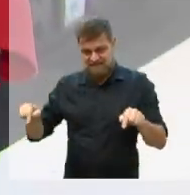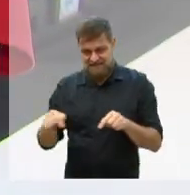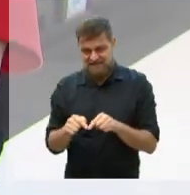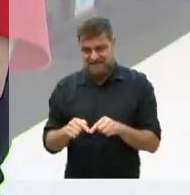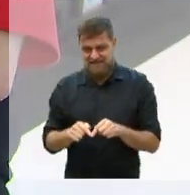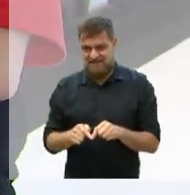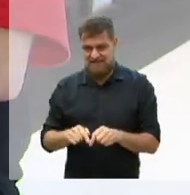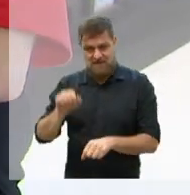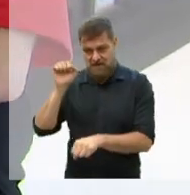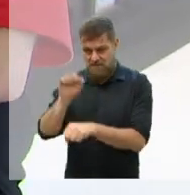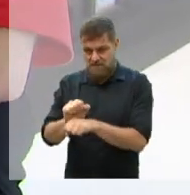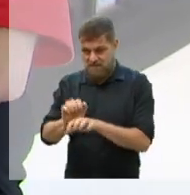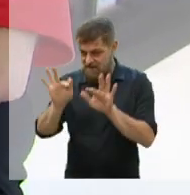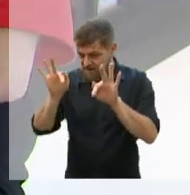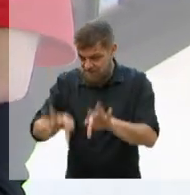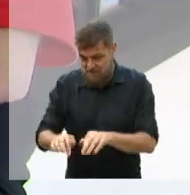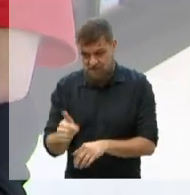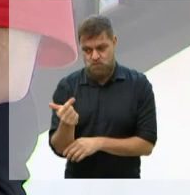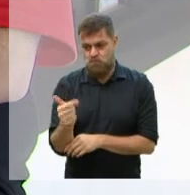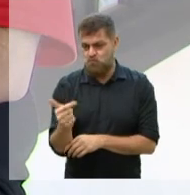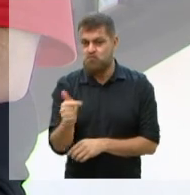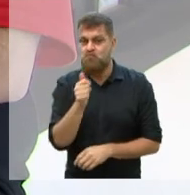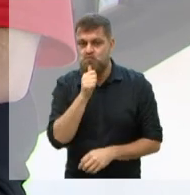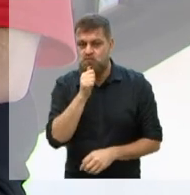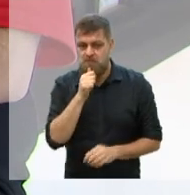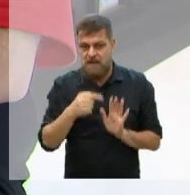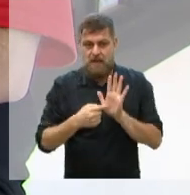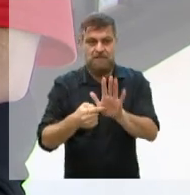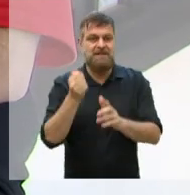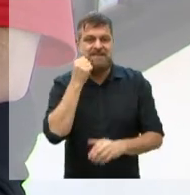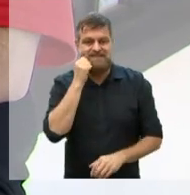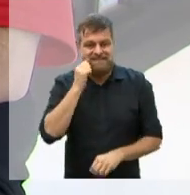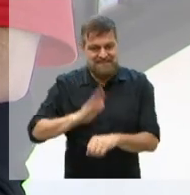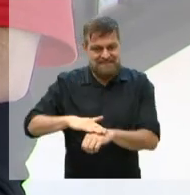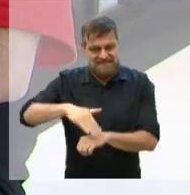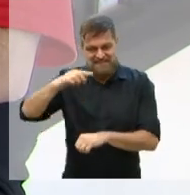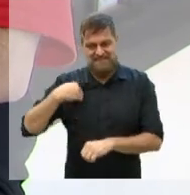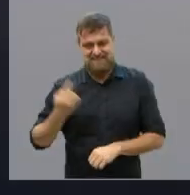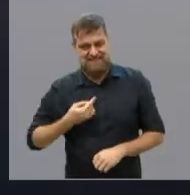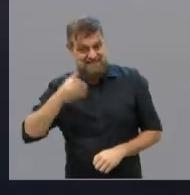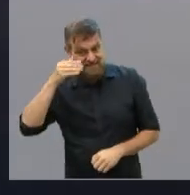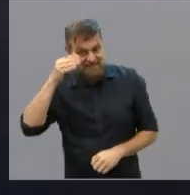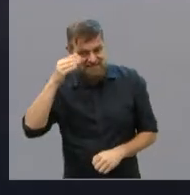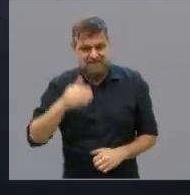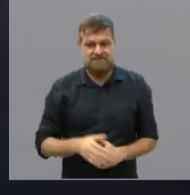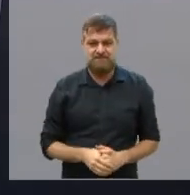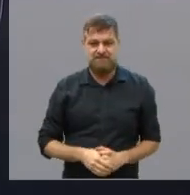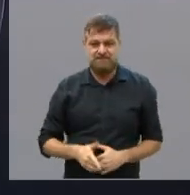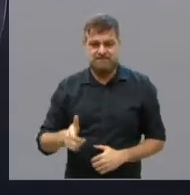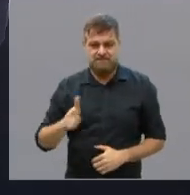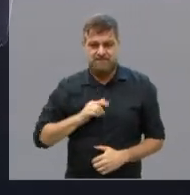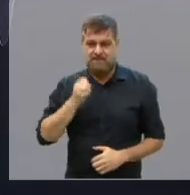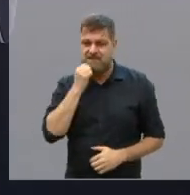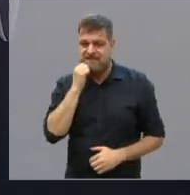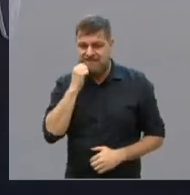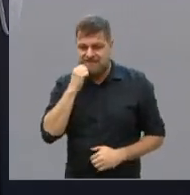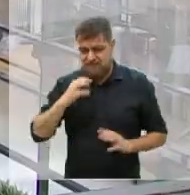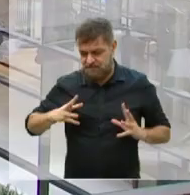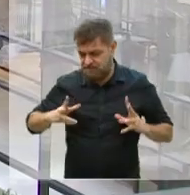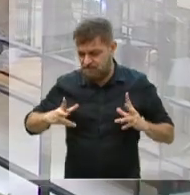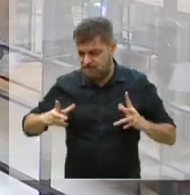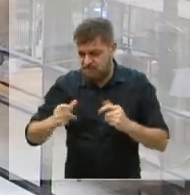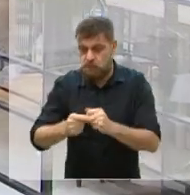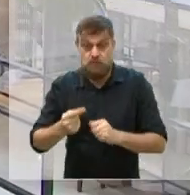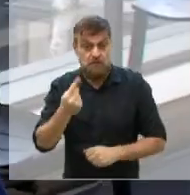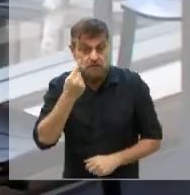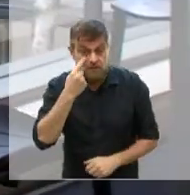que não vai terminar o passeio ainda não, porque tem mais ciência no nosso roteiro. Ciência está em tudo que a